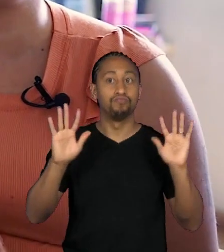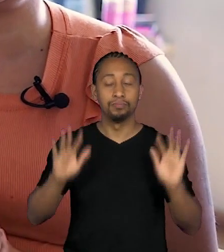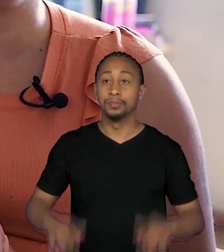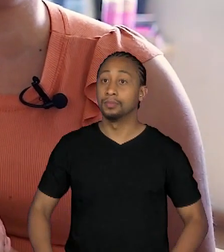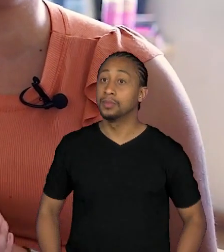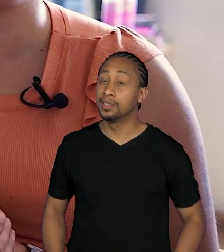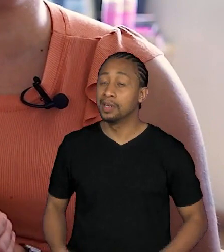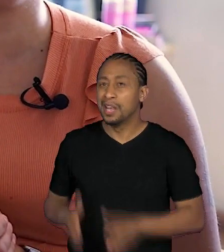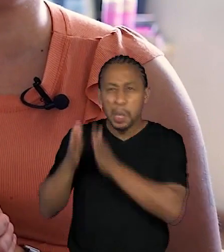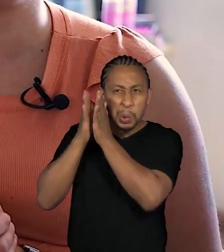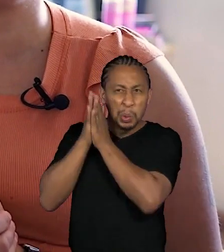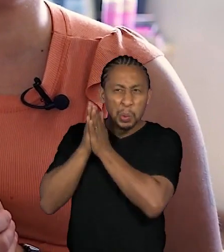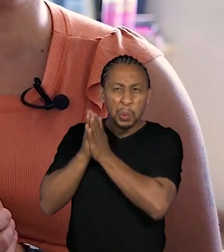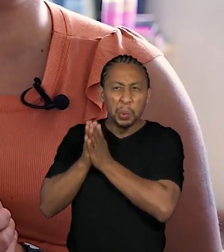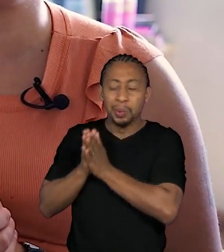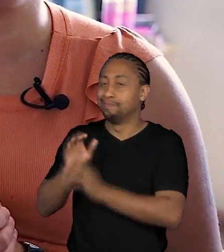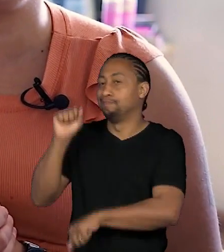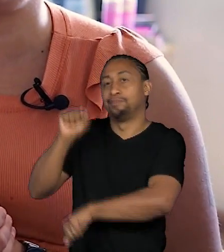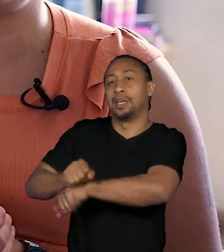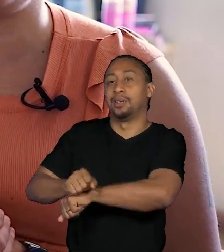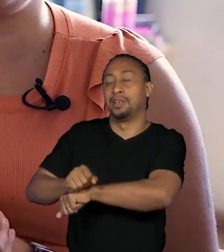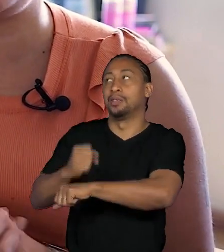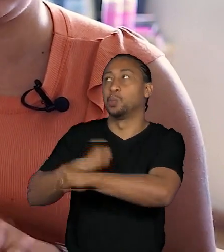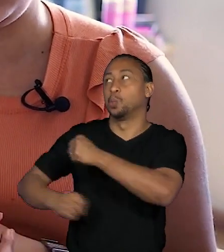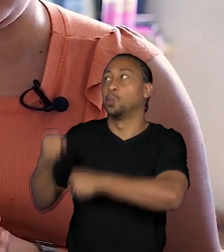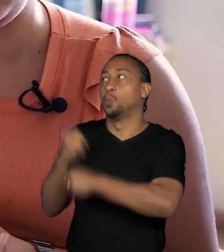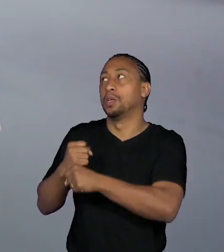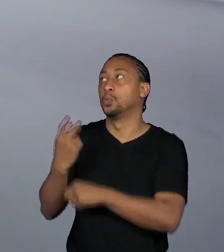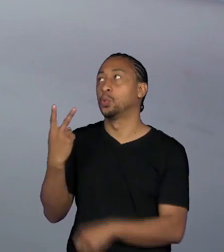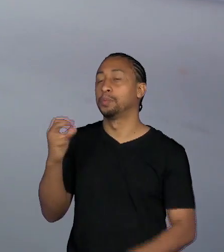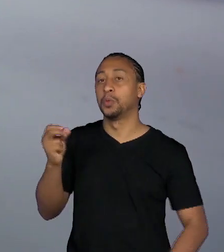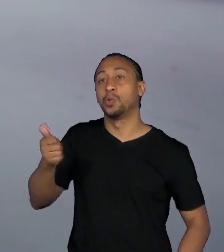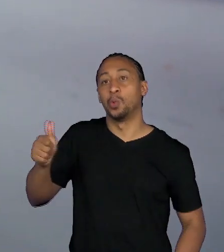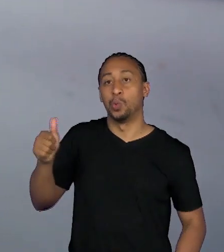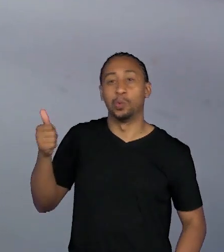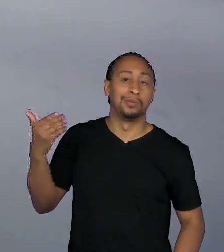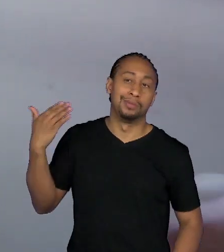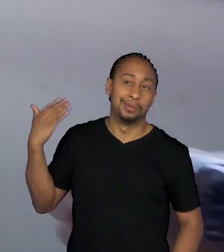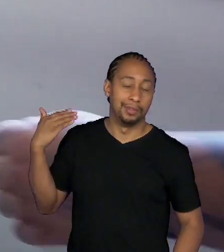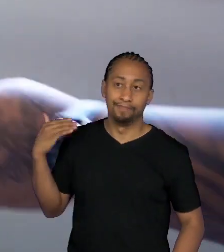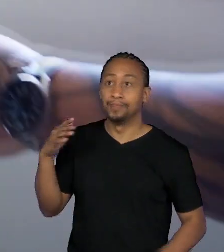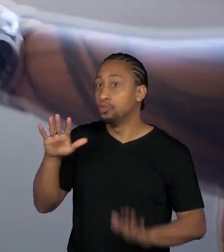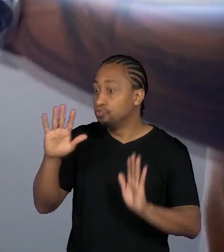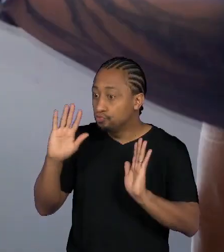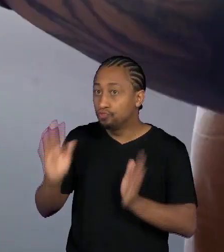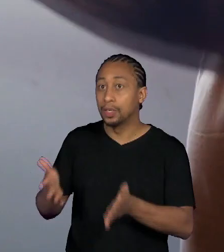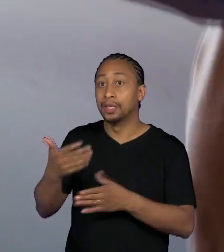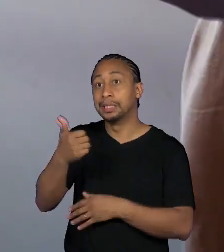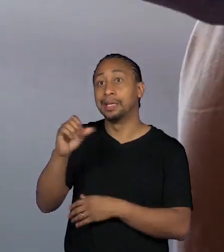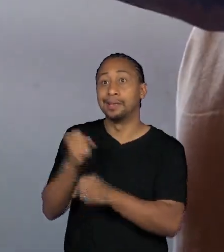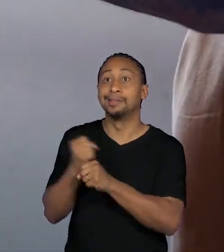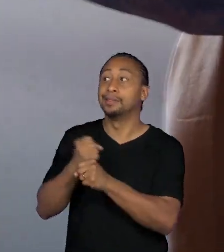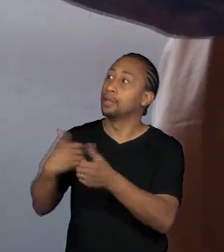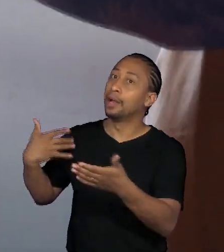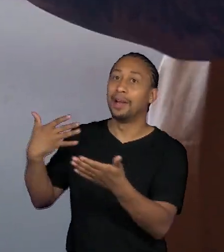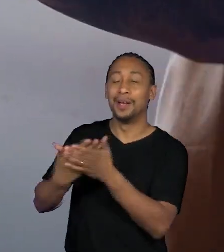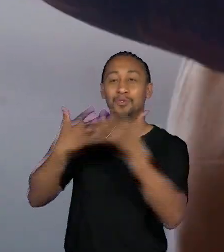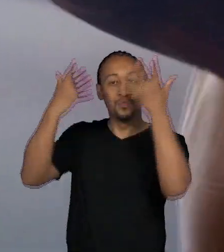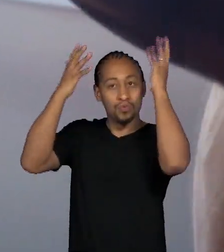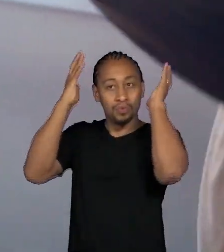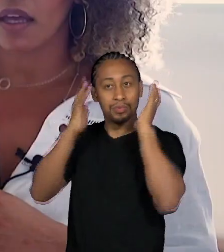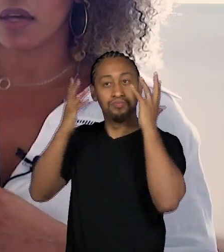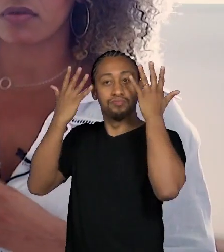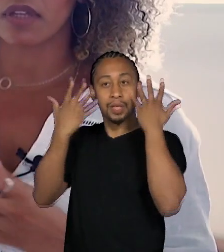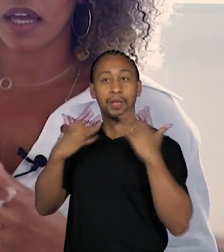de alisar foi em 2011. Então eu tenho aí 10 anos que eu fiz a minha transição, que hoje eu uso meu